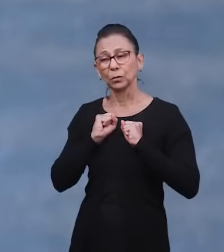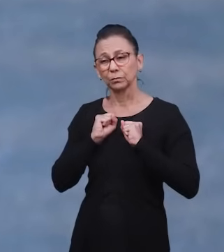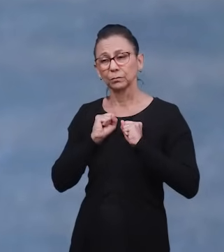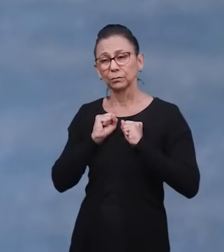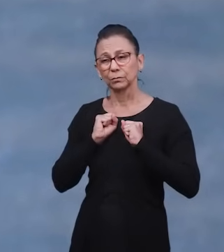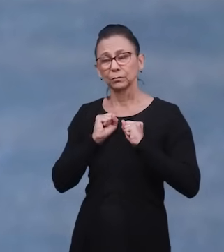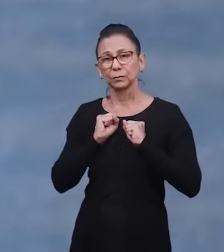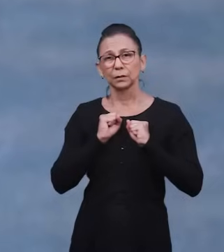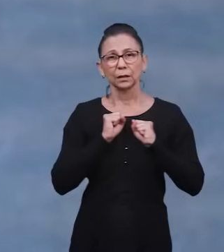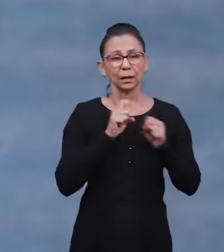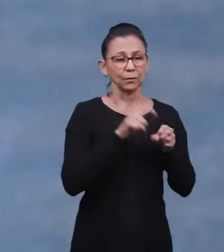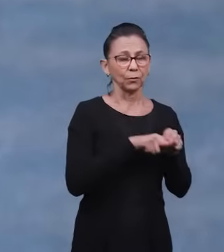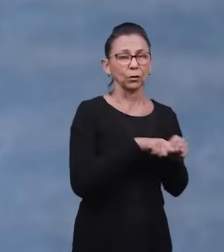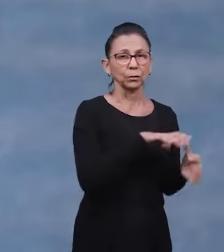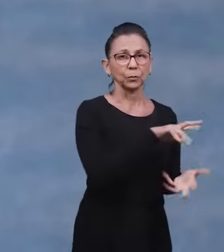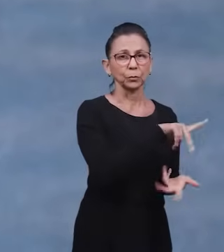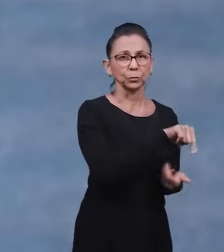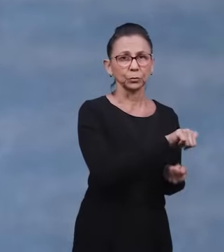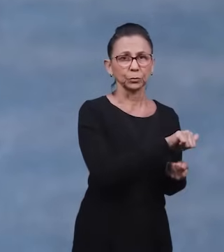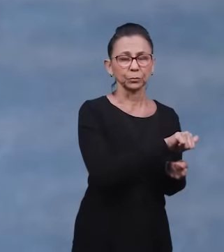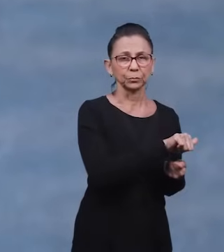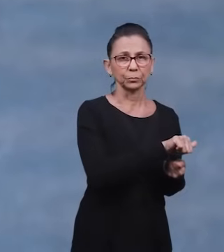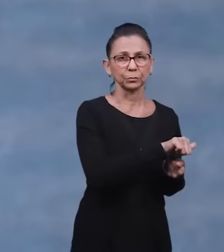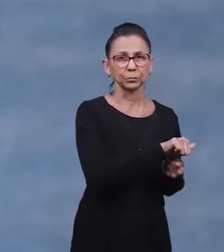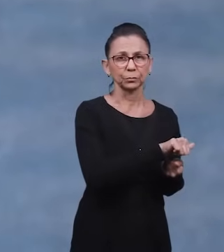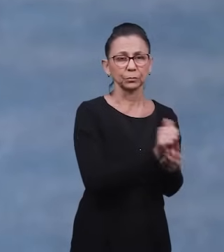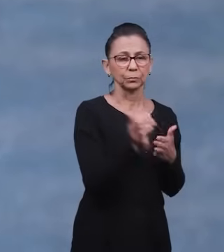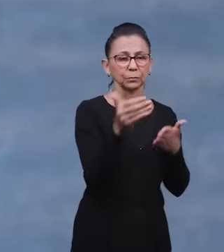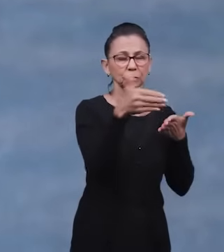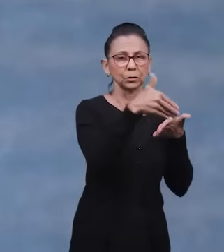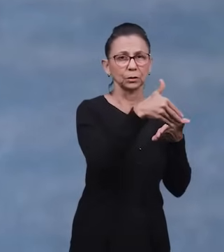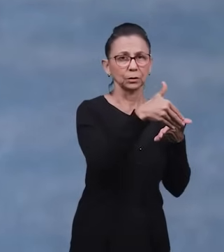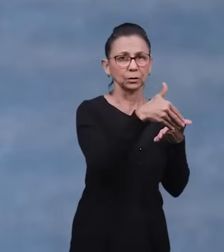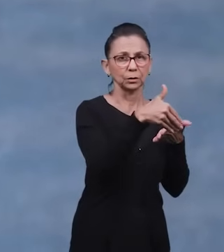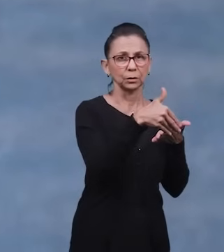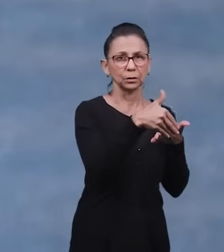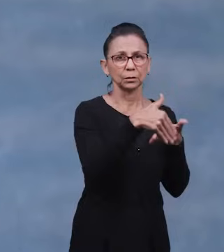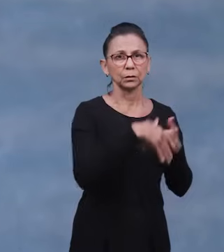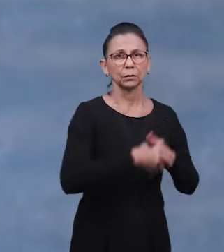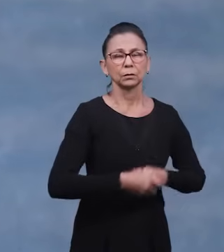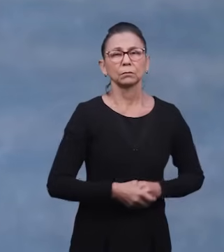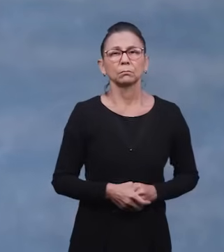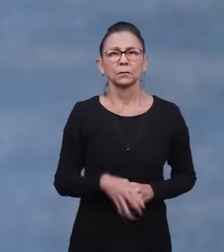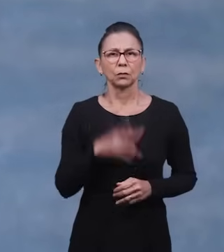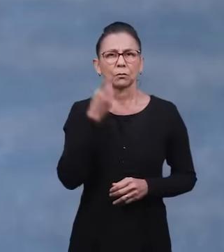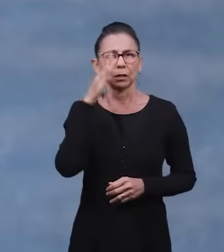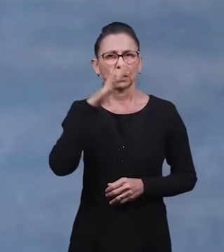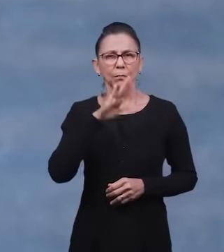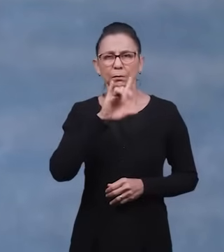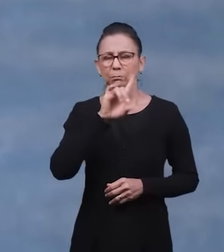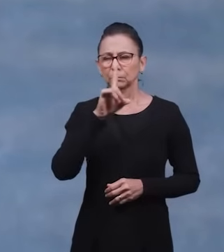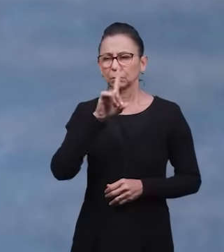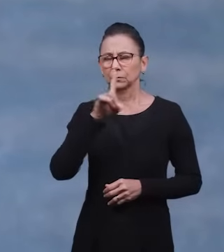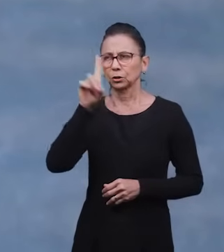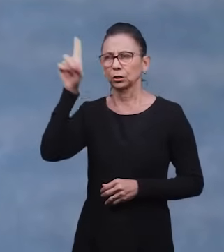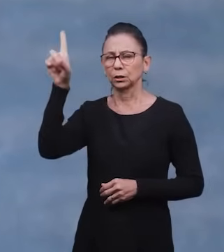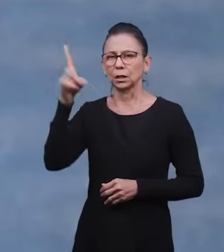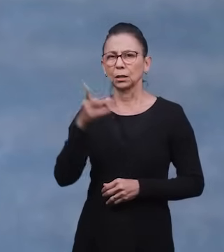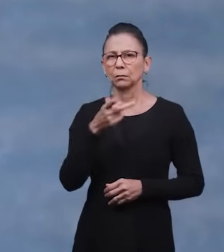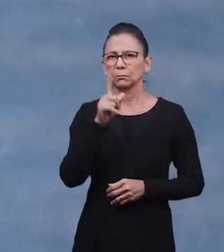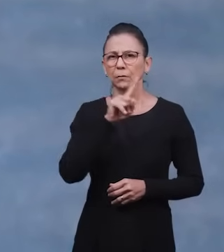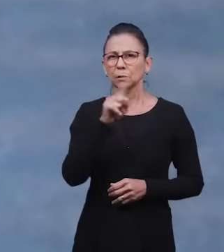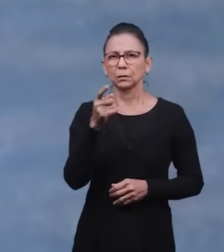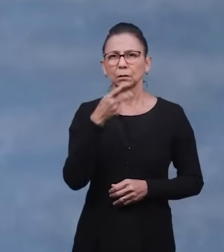lá, volta para o mundo. É uma coisa. Ele fala mal de nós? Não fala mal da igreja, não fala mal do